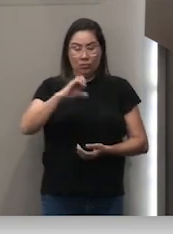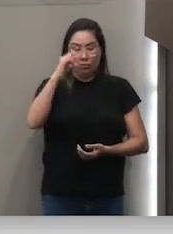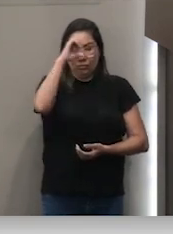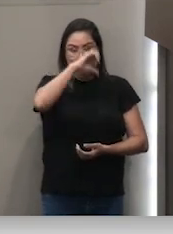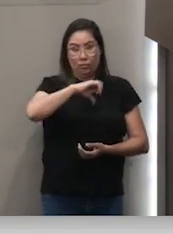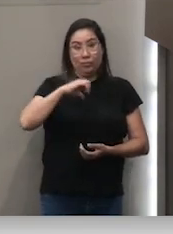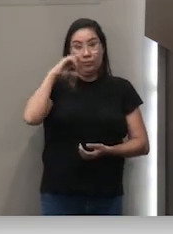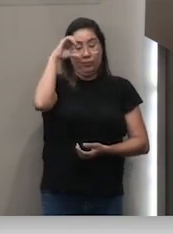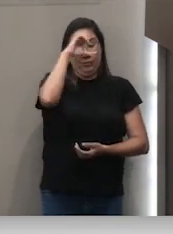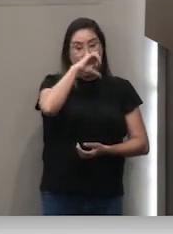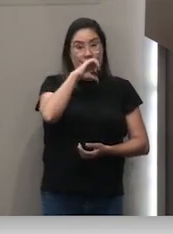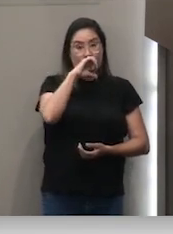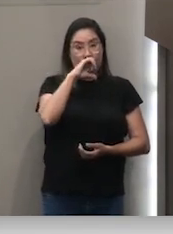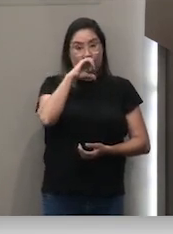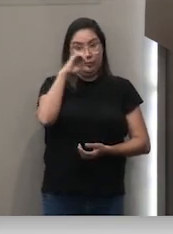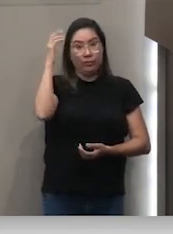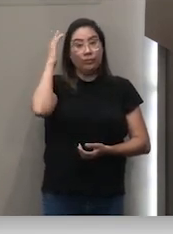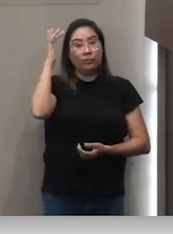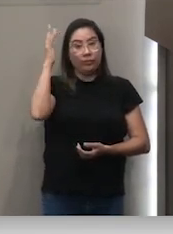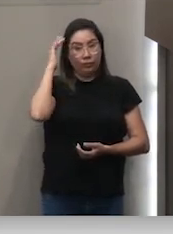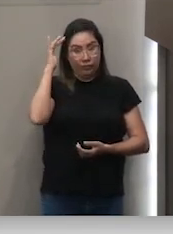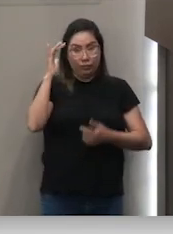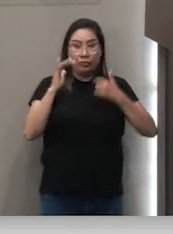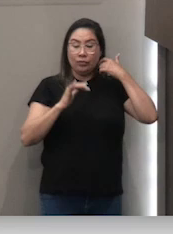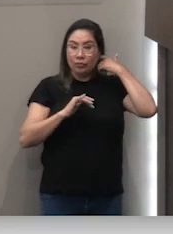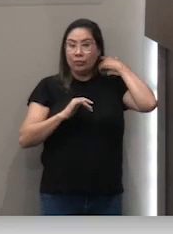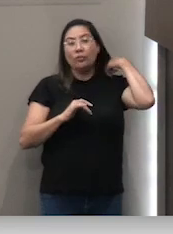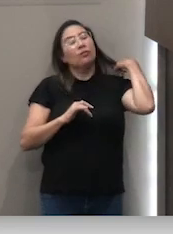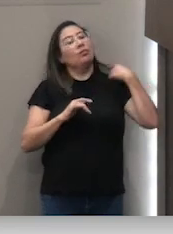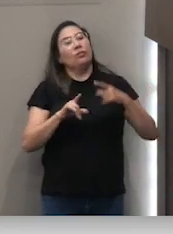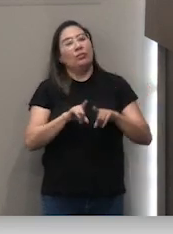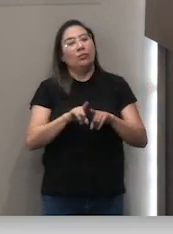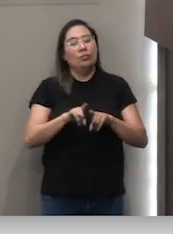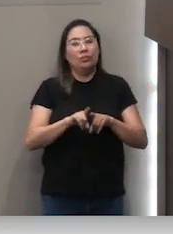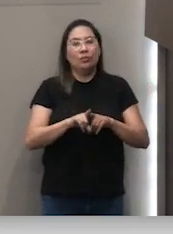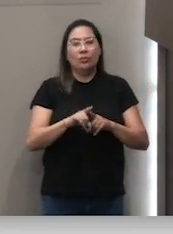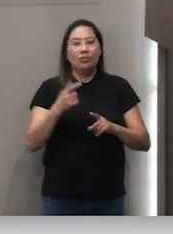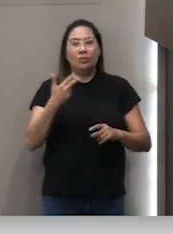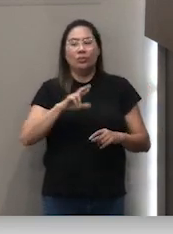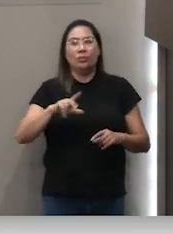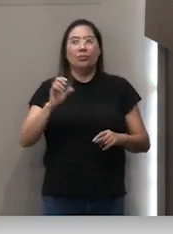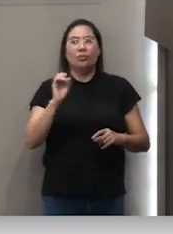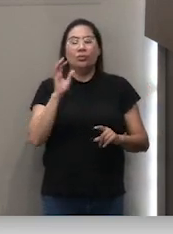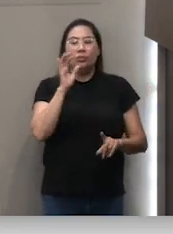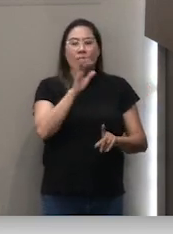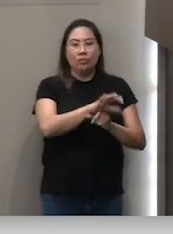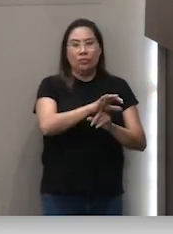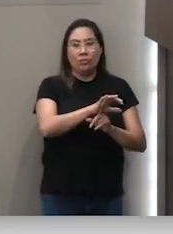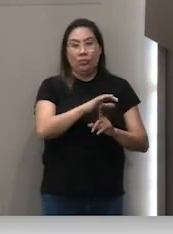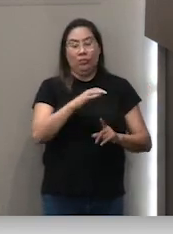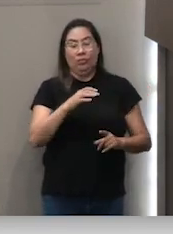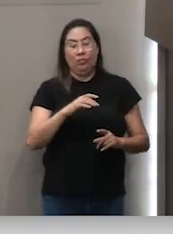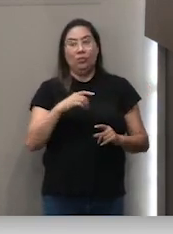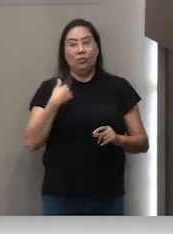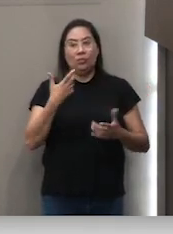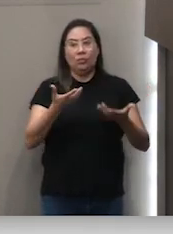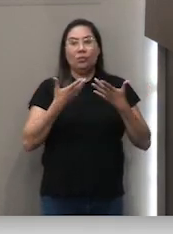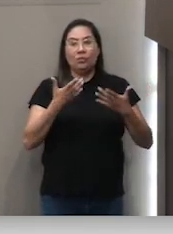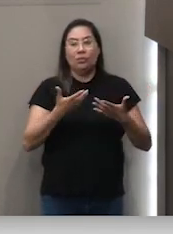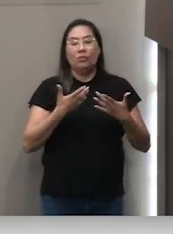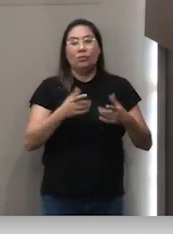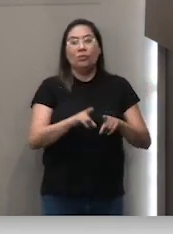9 horas. Então, imagine. Então, nós somos, sim, e não é uma questão também da oposição apenas, tá? Repito aqui, eu quero